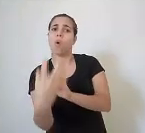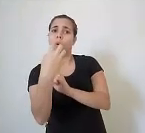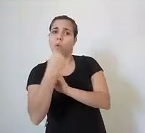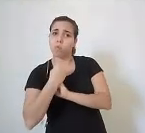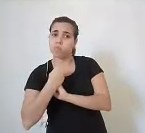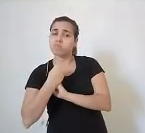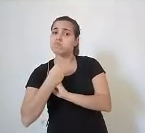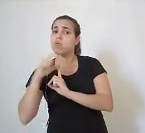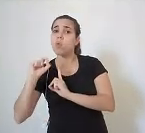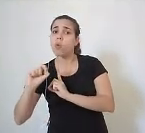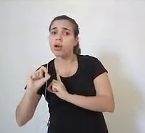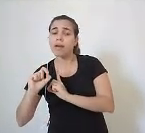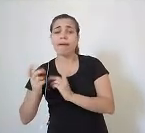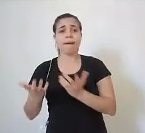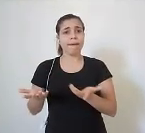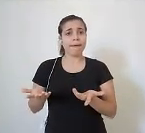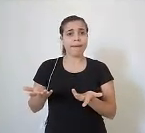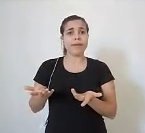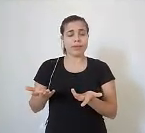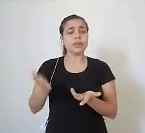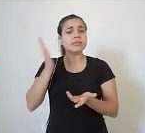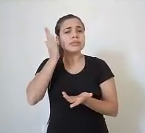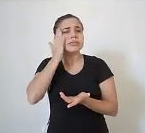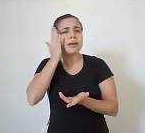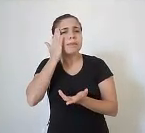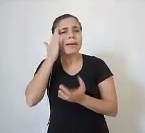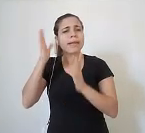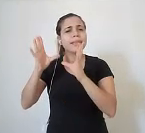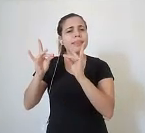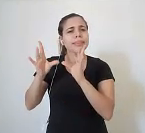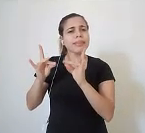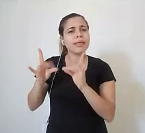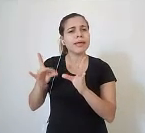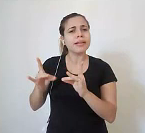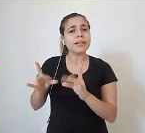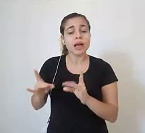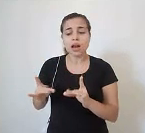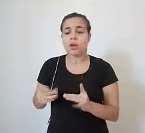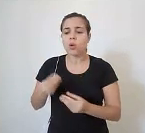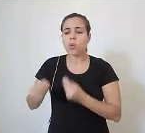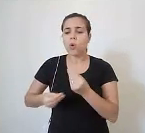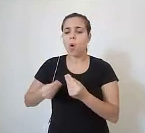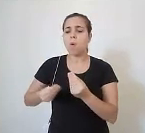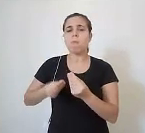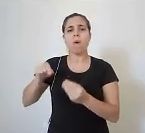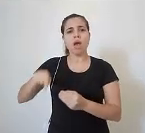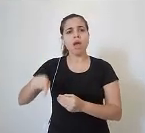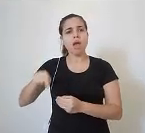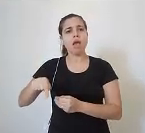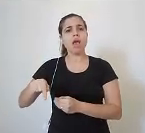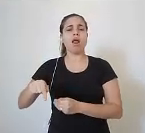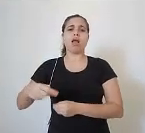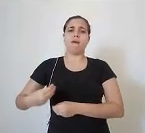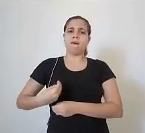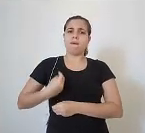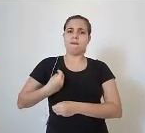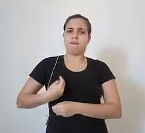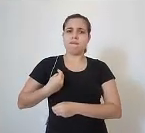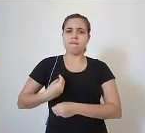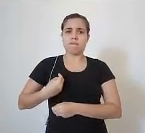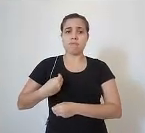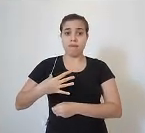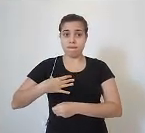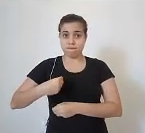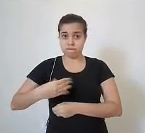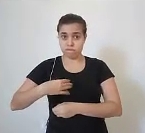naquele ambiente. Então, quem são os seus predadores, quem são as suas presas, né? Quem serve de alimento para ele, qual a